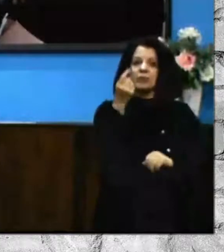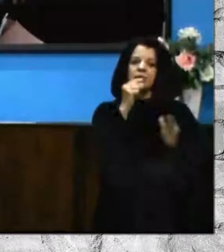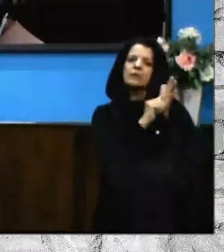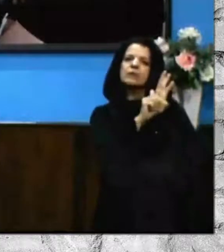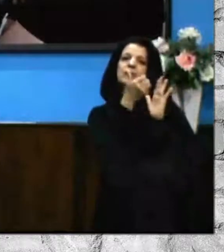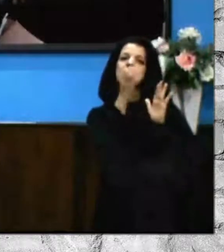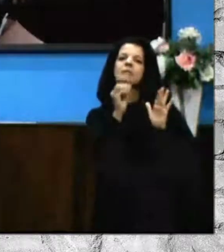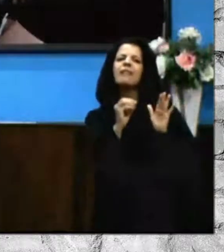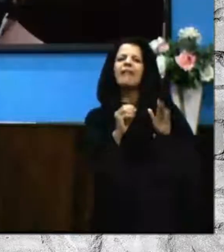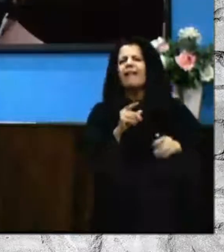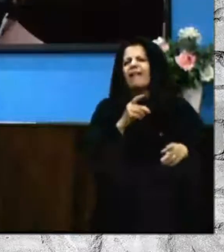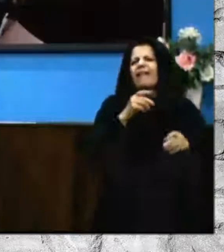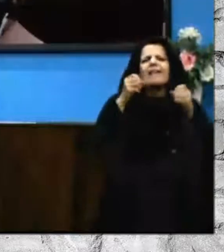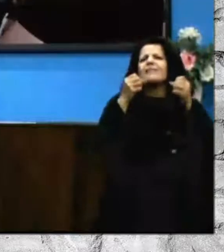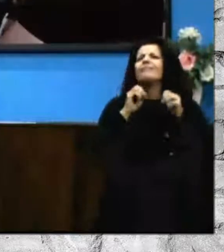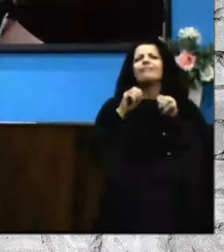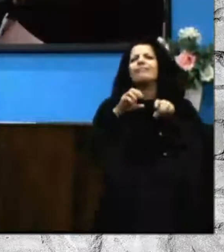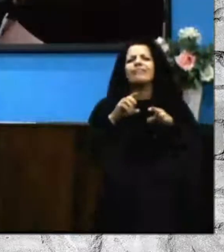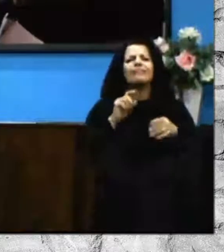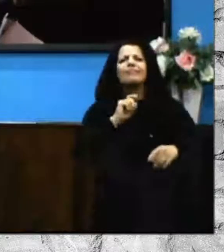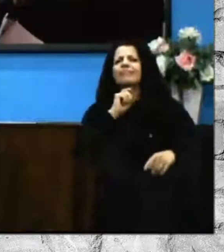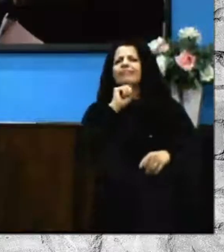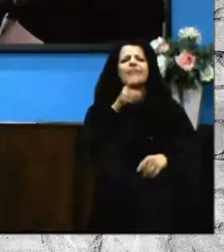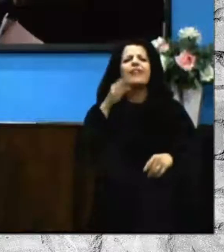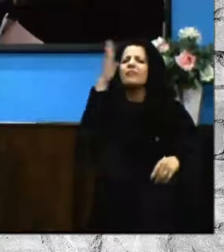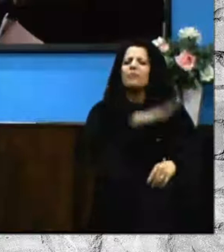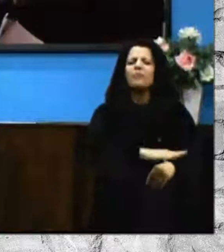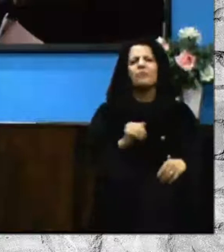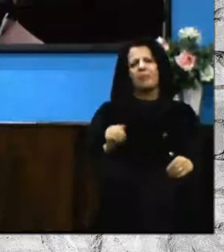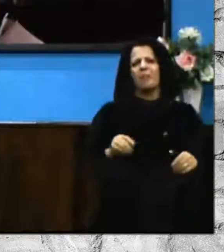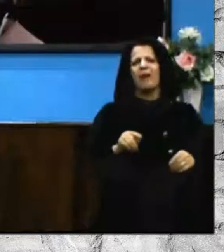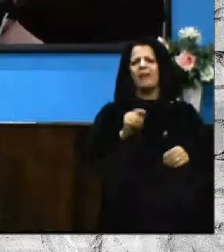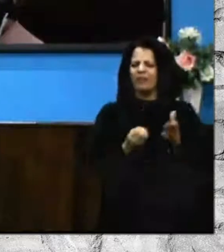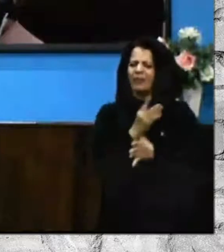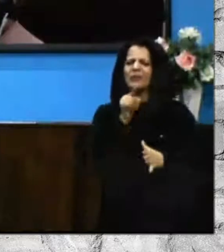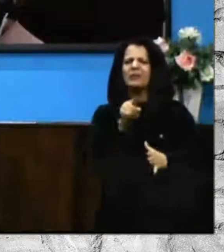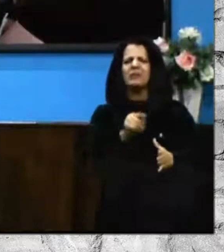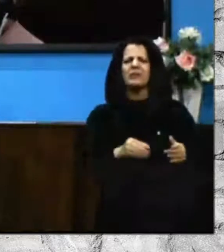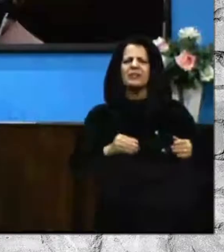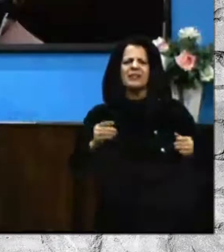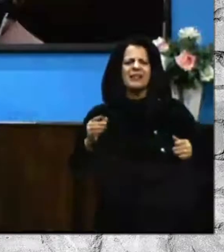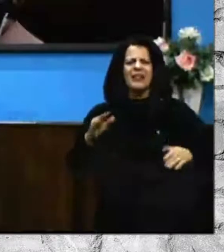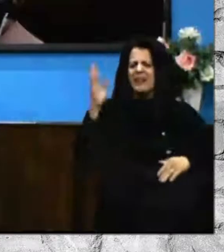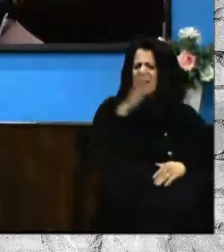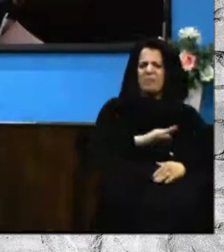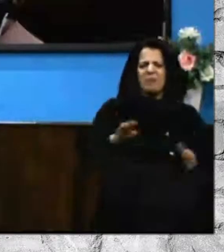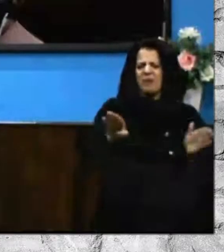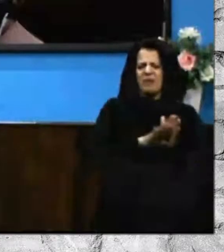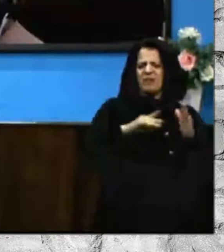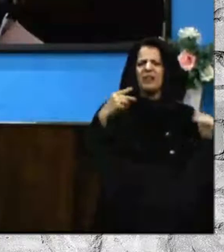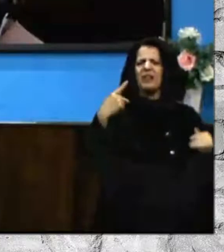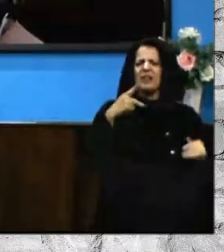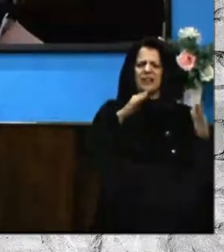diz: nenhum mal te sucederá, e praga alguma chegará à sua tenda. E essas pessoas, tirando isso do